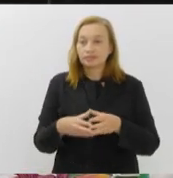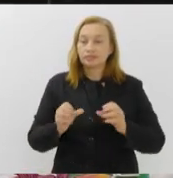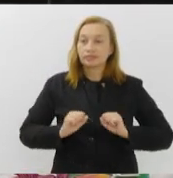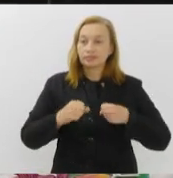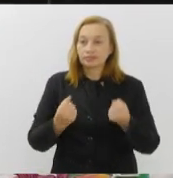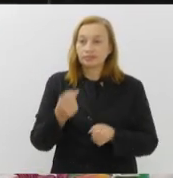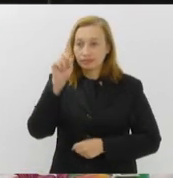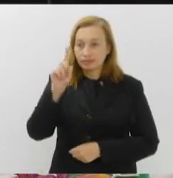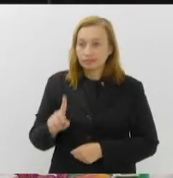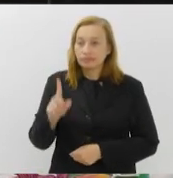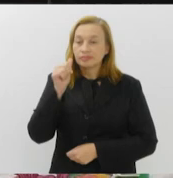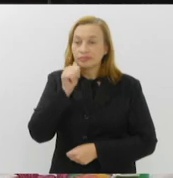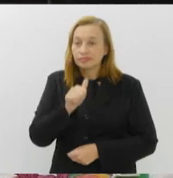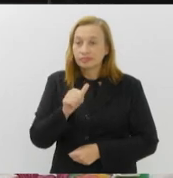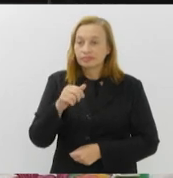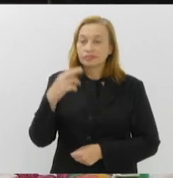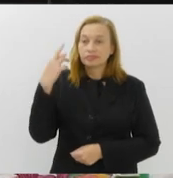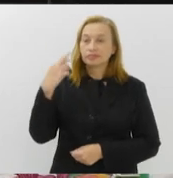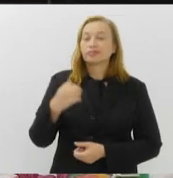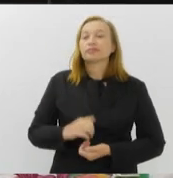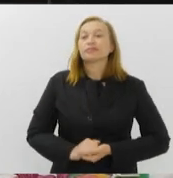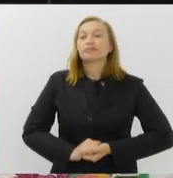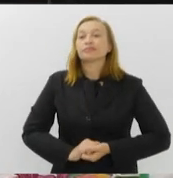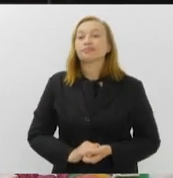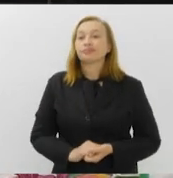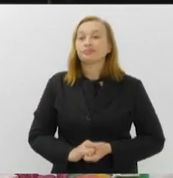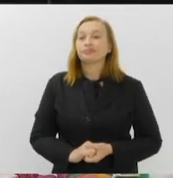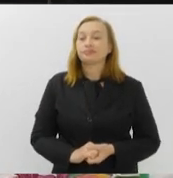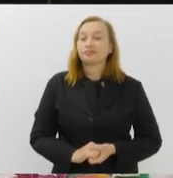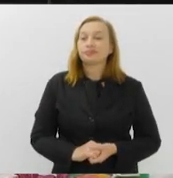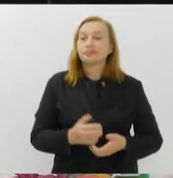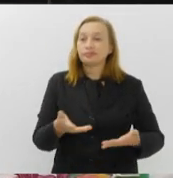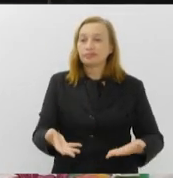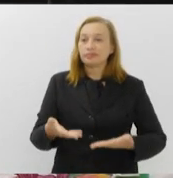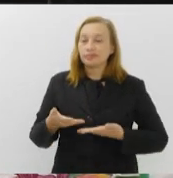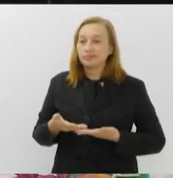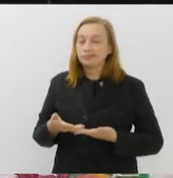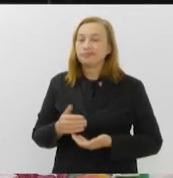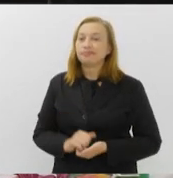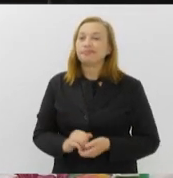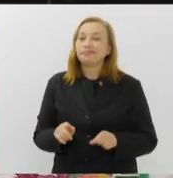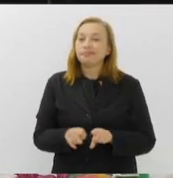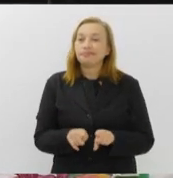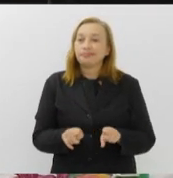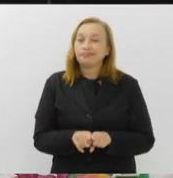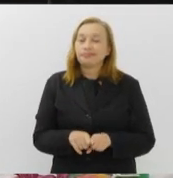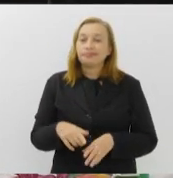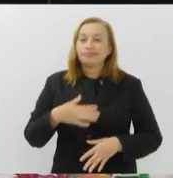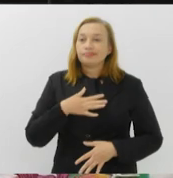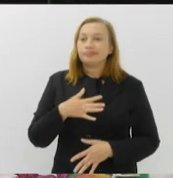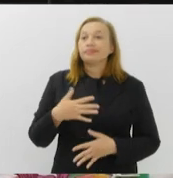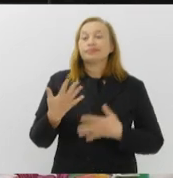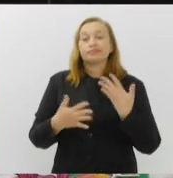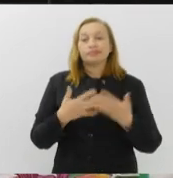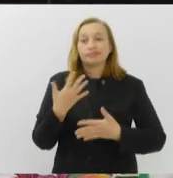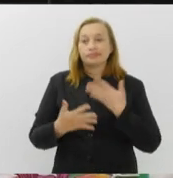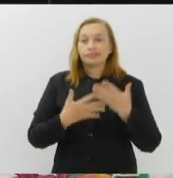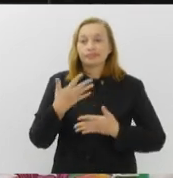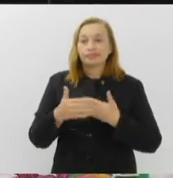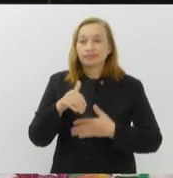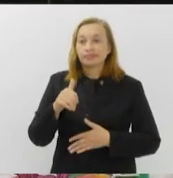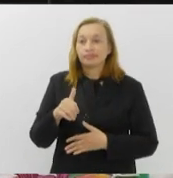dos Direitos da Mulher, a deputada Renata Souza. Quero convidar também, com muita alegria, a